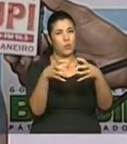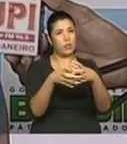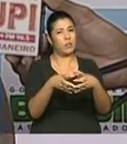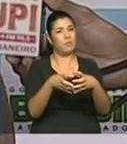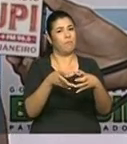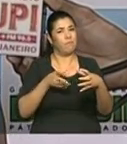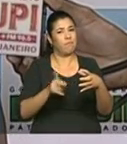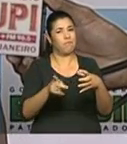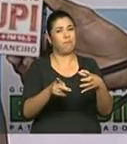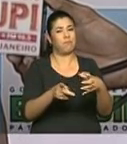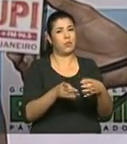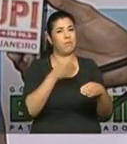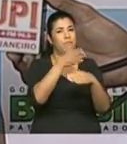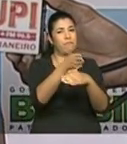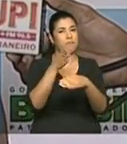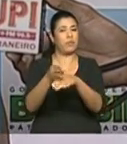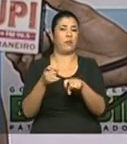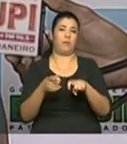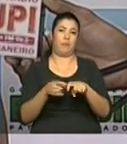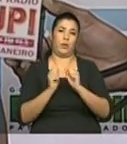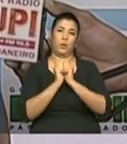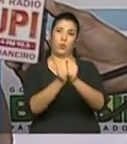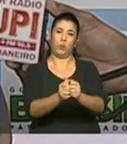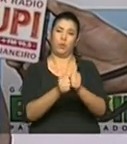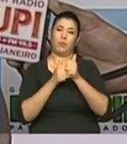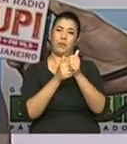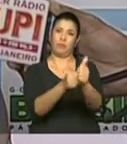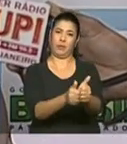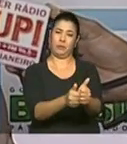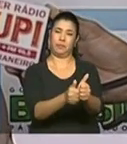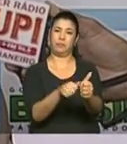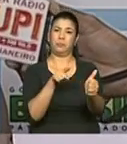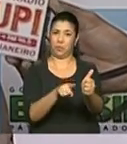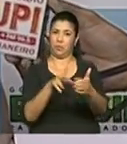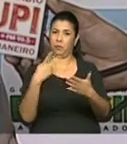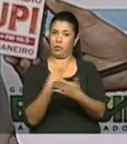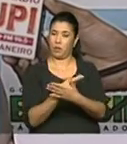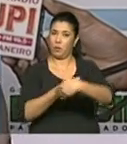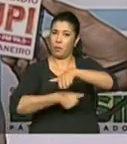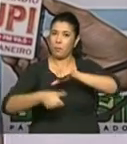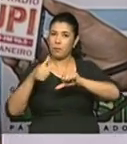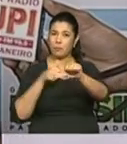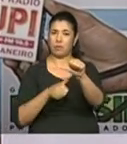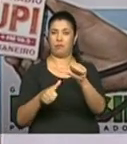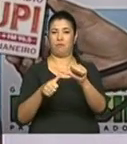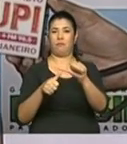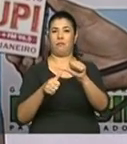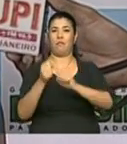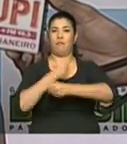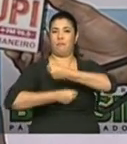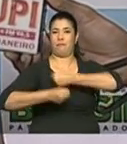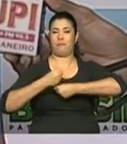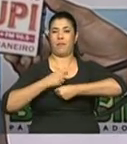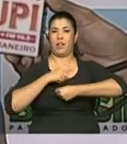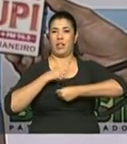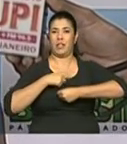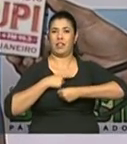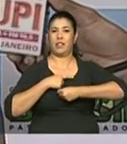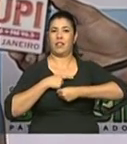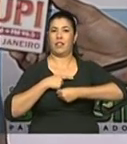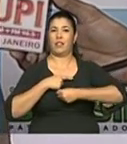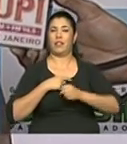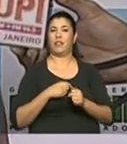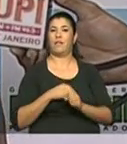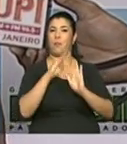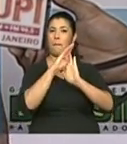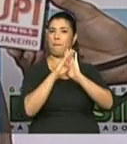básica completas com a presença do médico. Situação que se modificou a partir do ano passado com a implantação do programa Mais